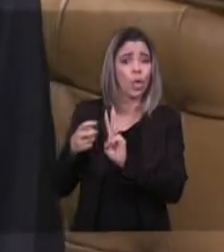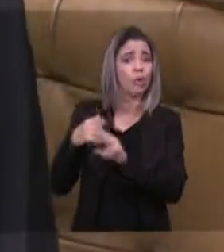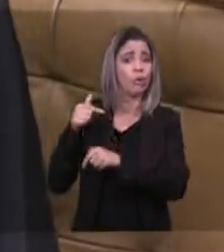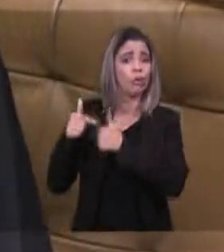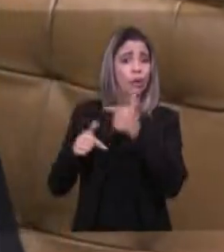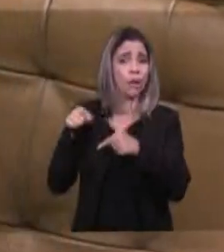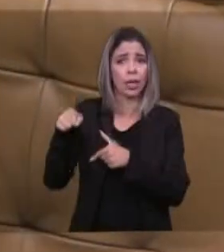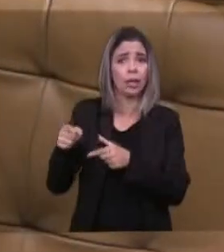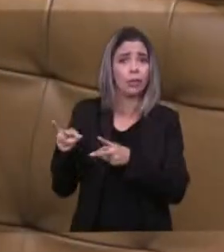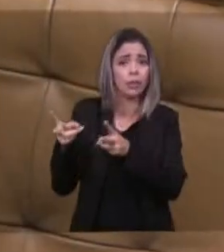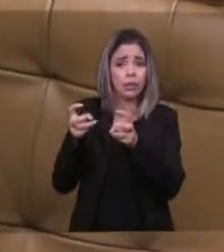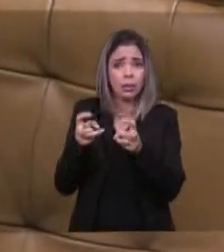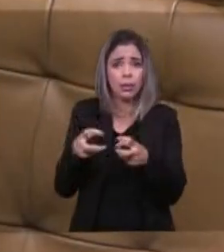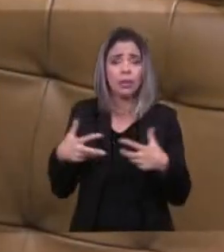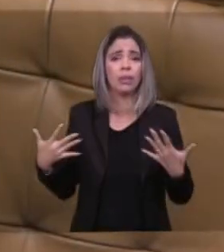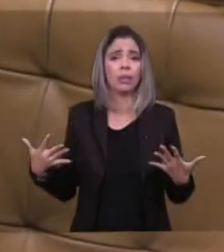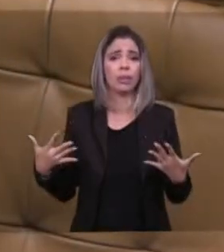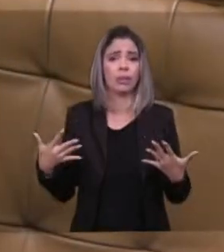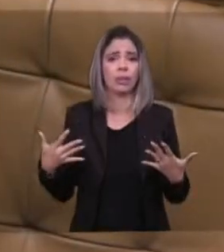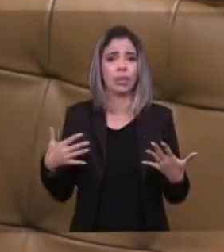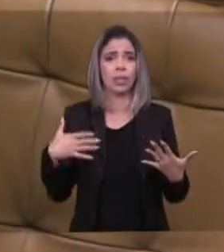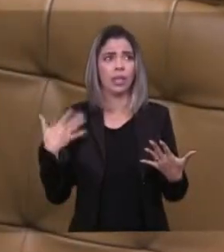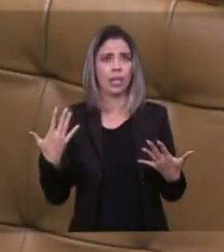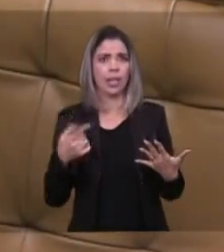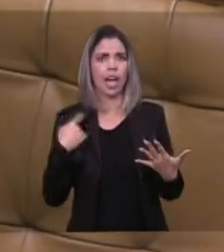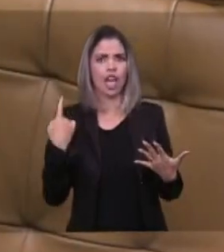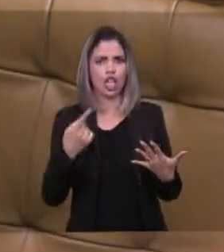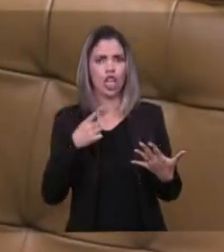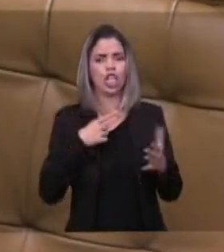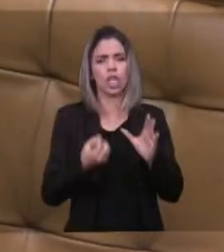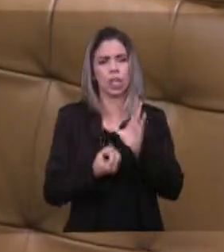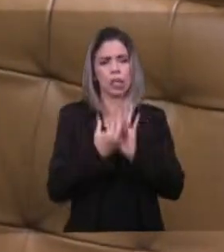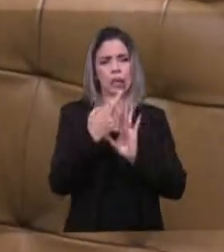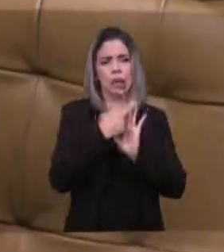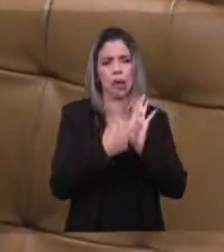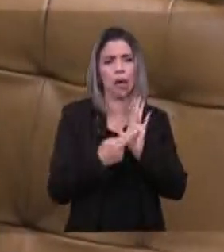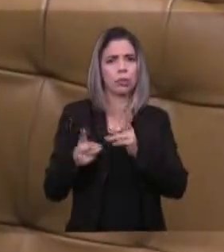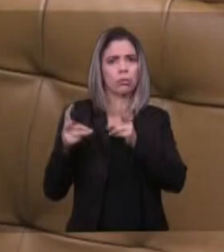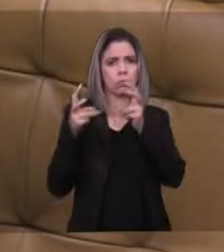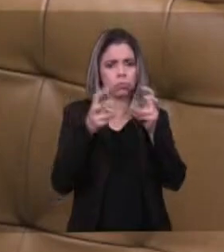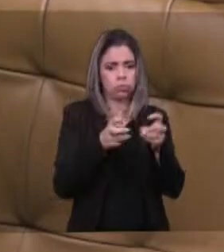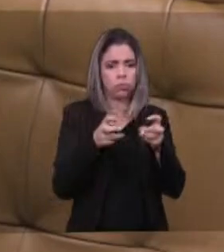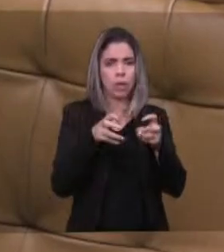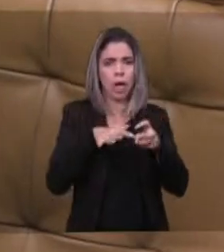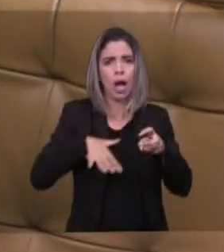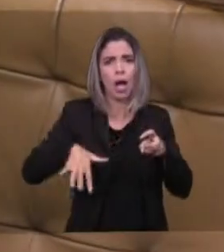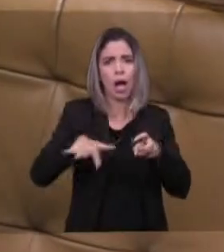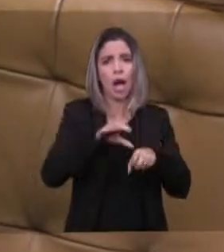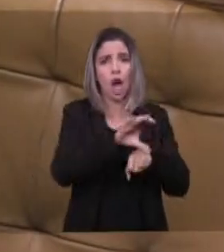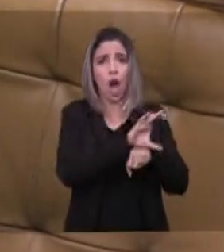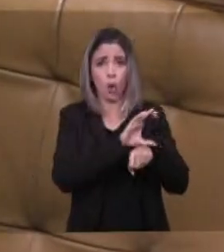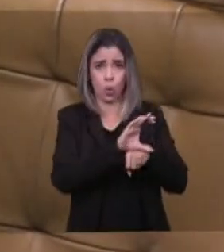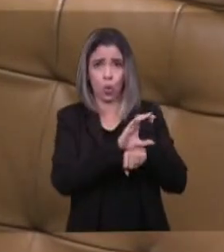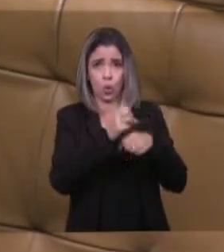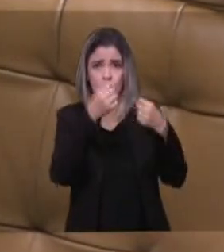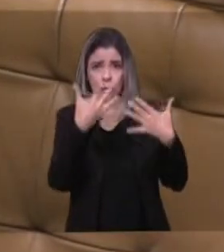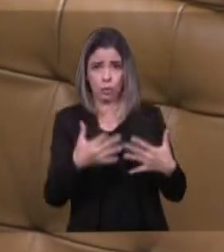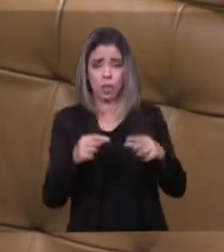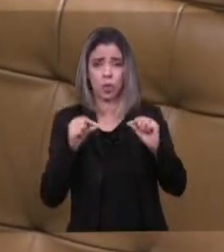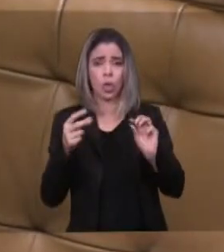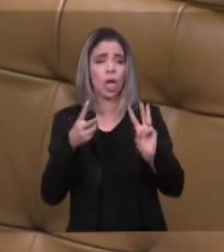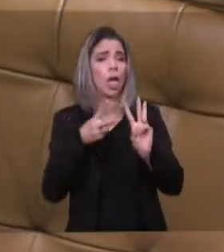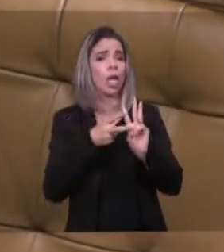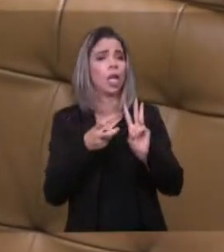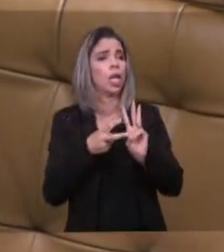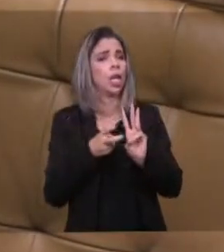tabu para explorar essas áreas, que poderia ser explorado, como diz a Constituição, para que os índios,